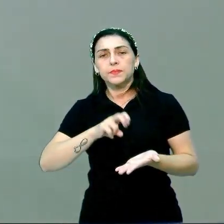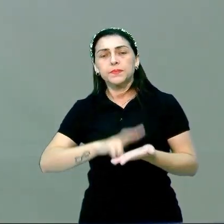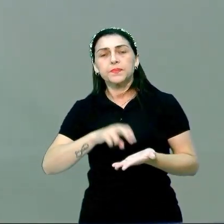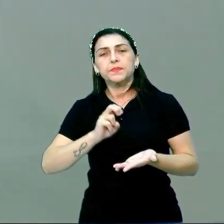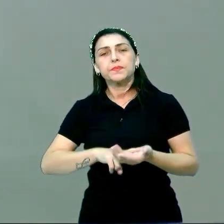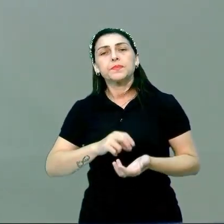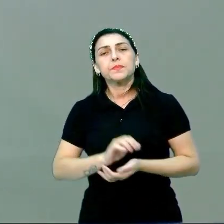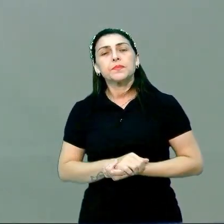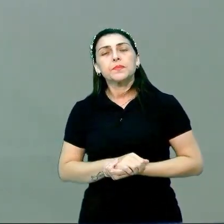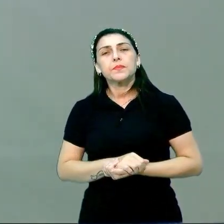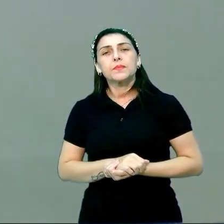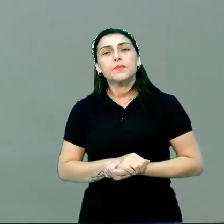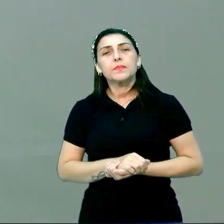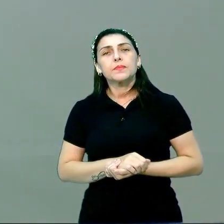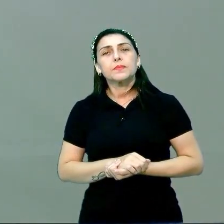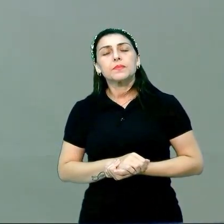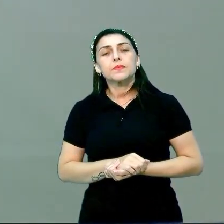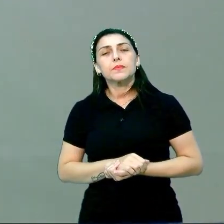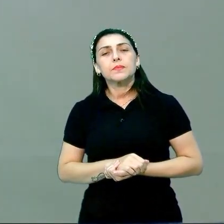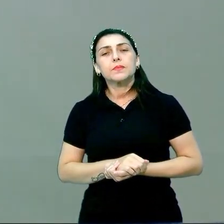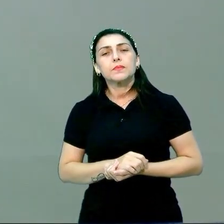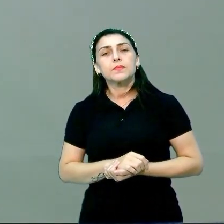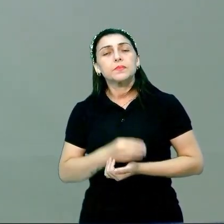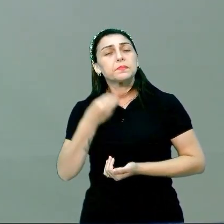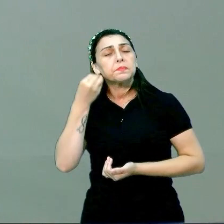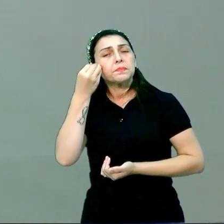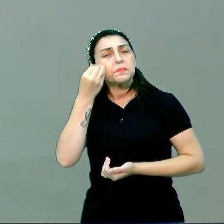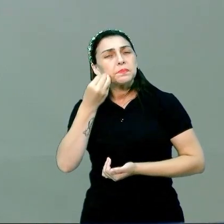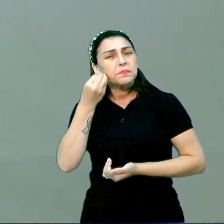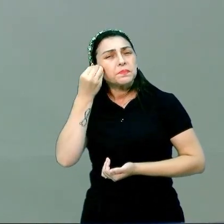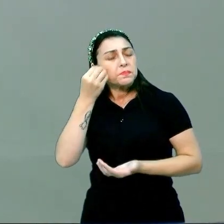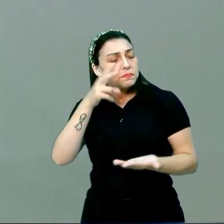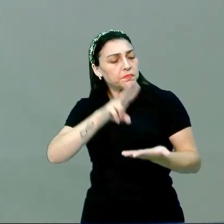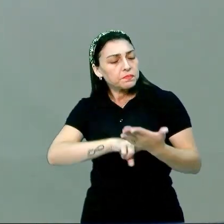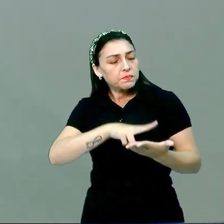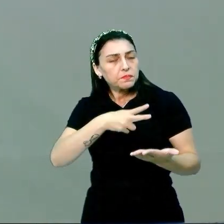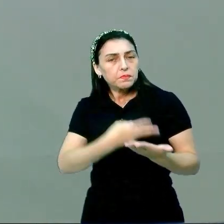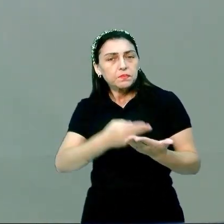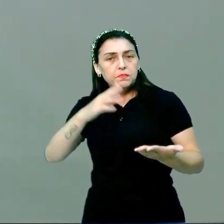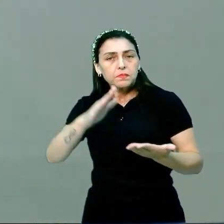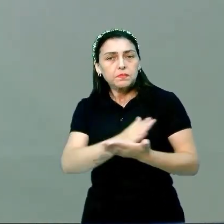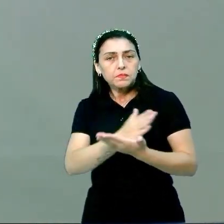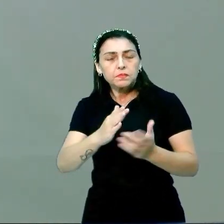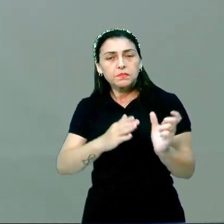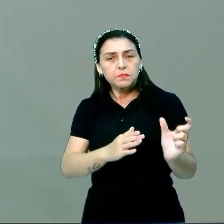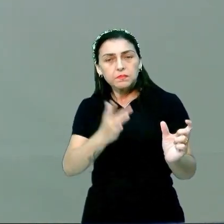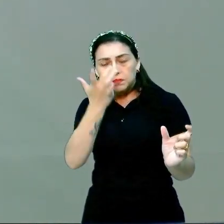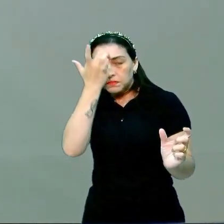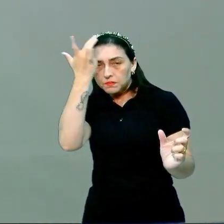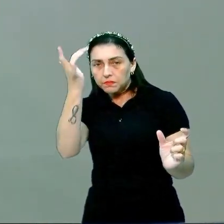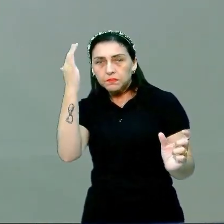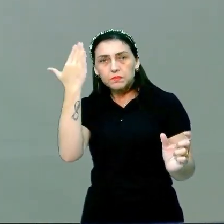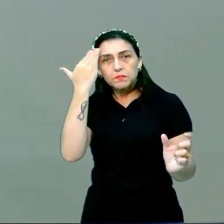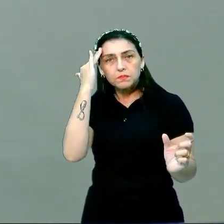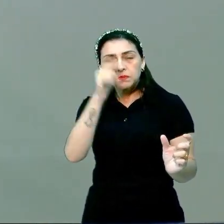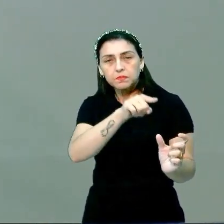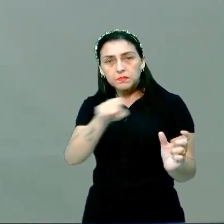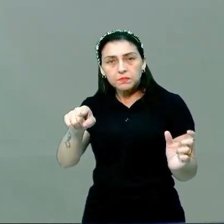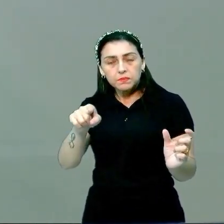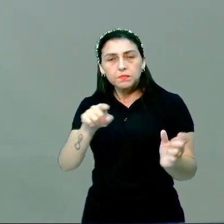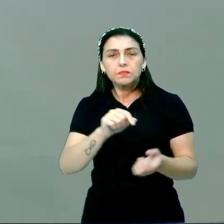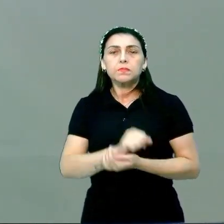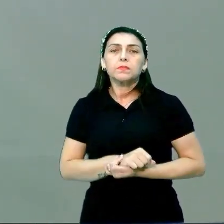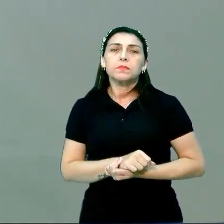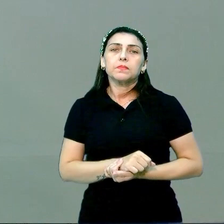né? E muitas das vezes a gente vai tentando traduzir algumas palavras para facilitar a compreensão de